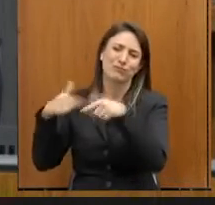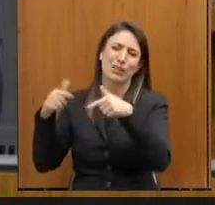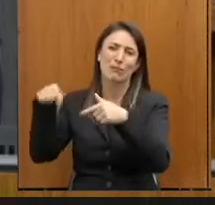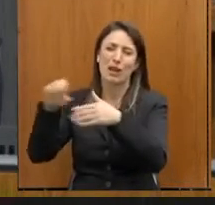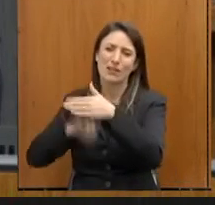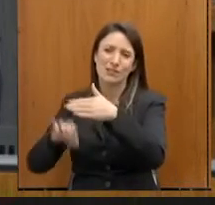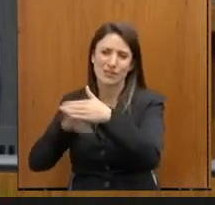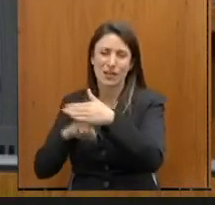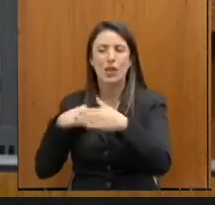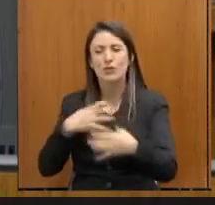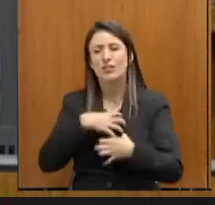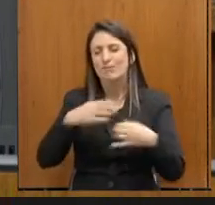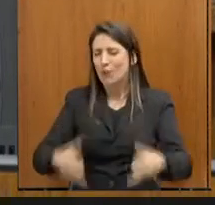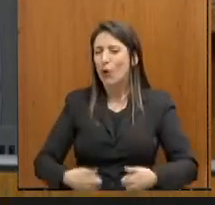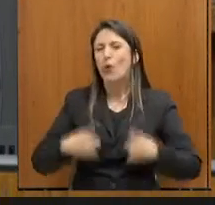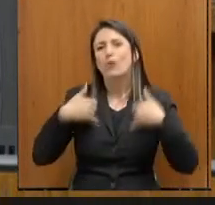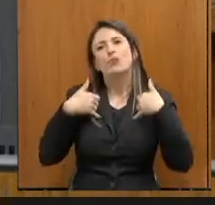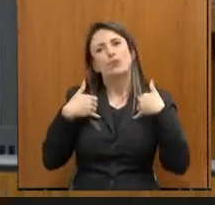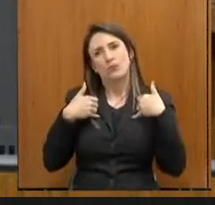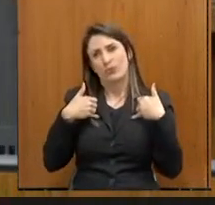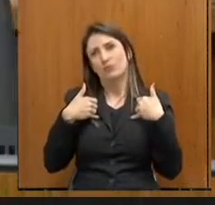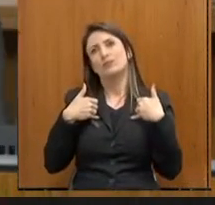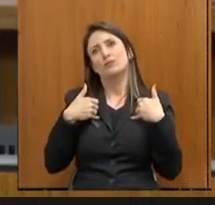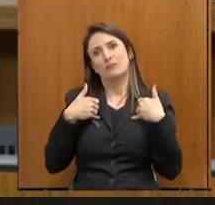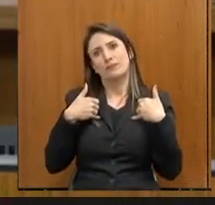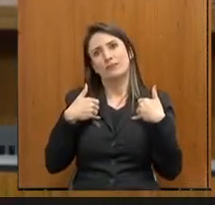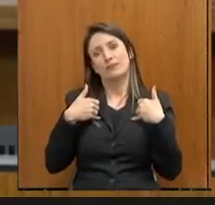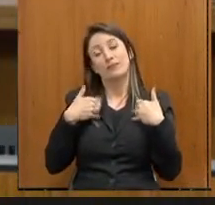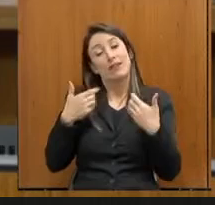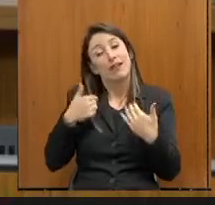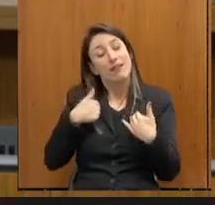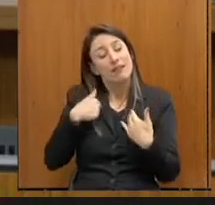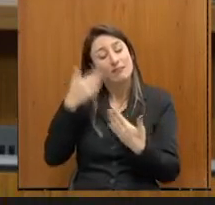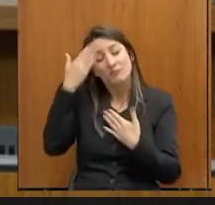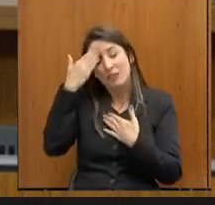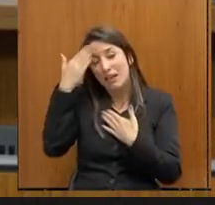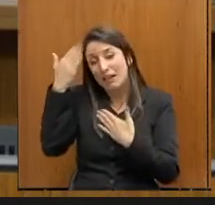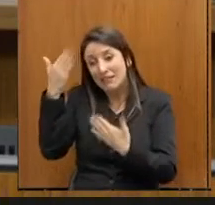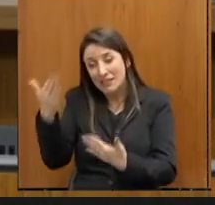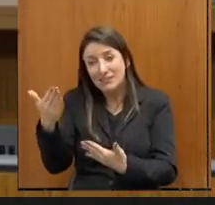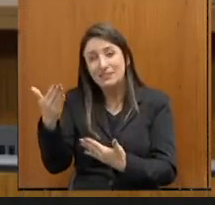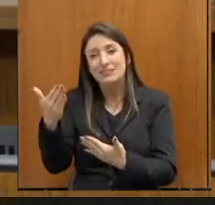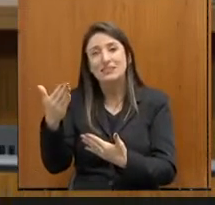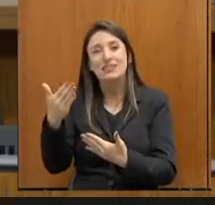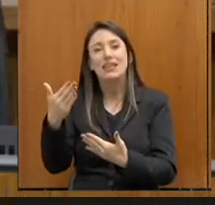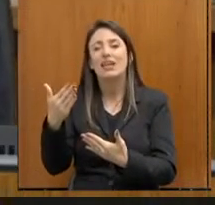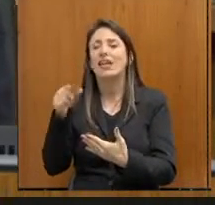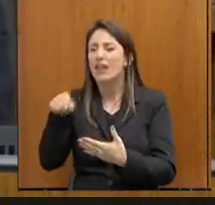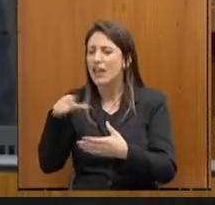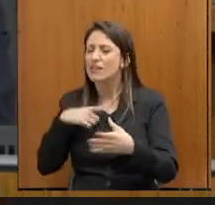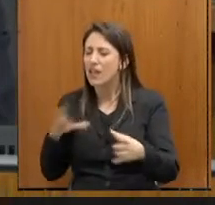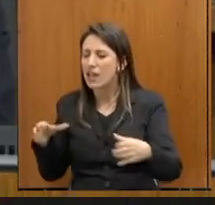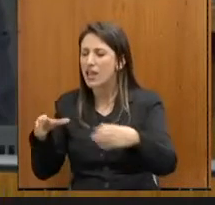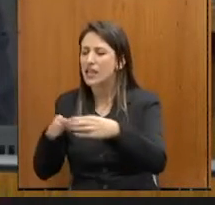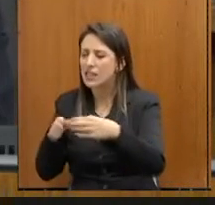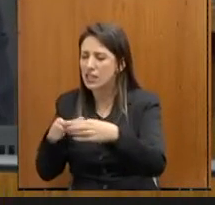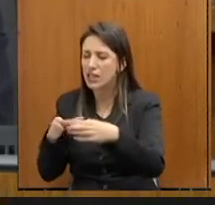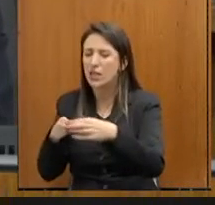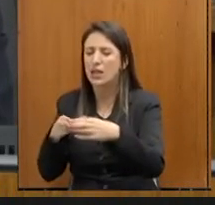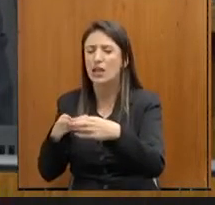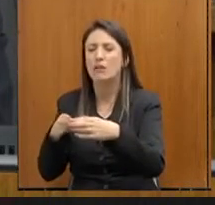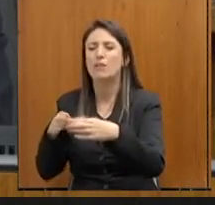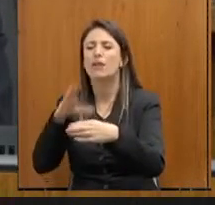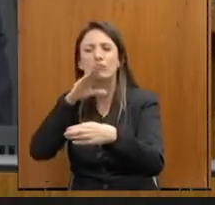orgulho eu só posso agradecer e me sentia honrado de ter a equipe de colaboradores que